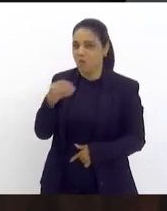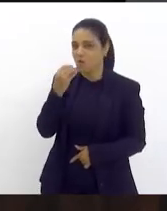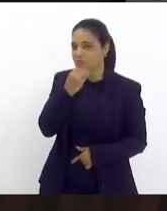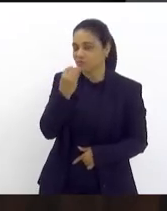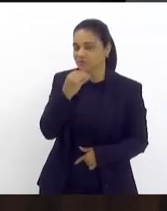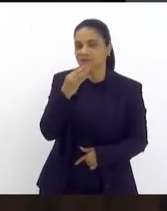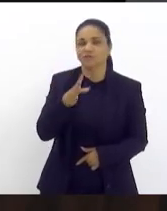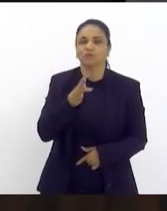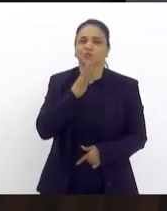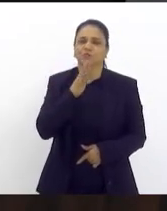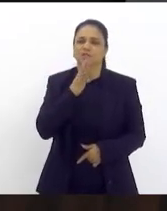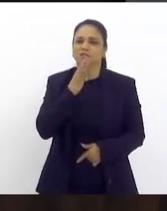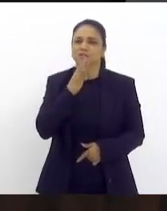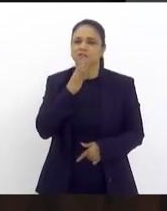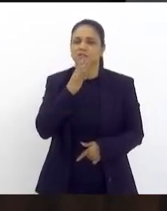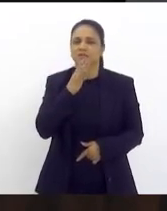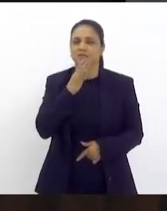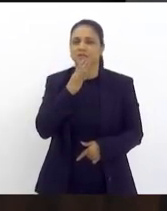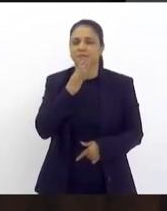pouco tempo,